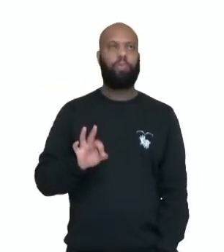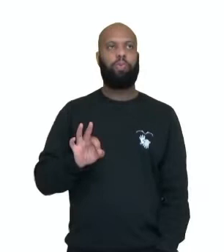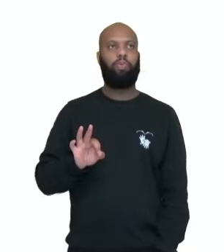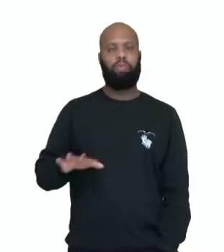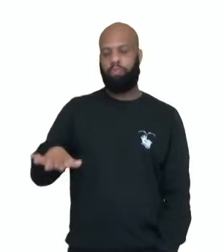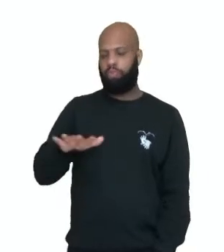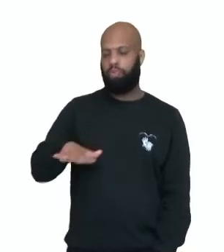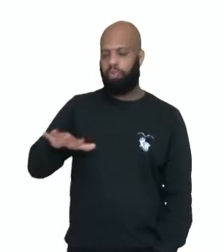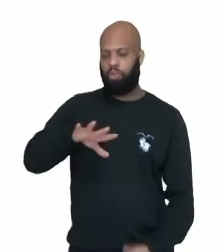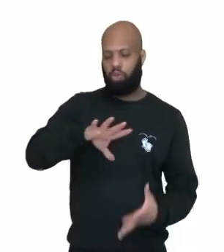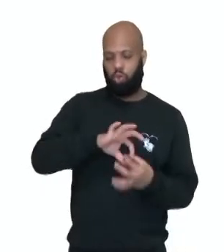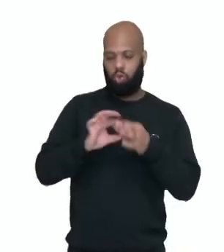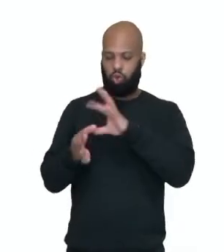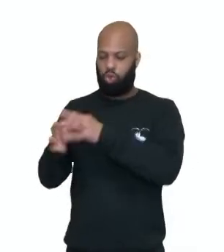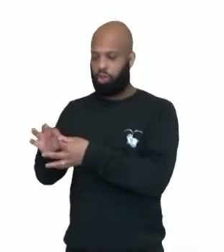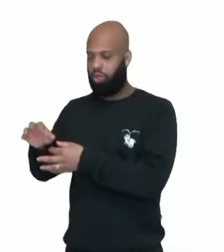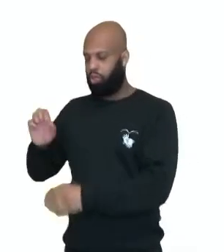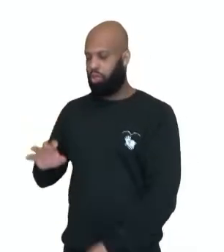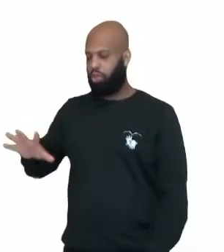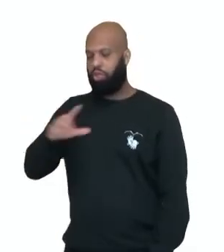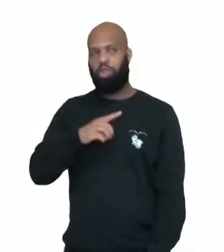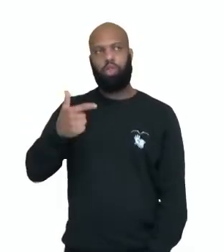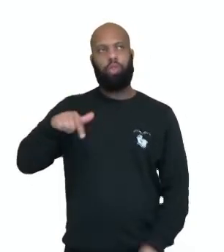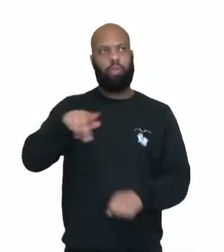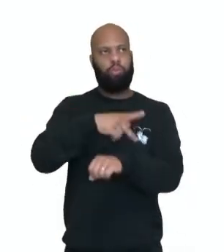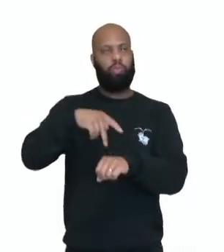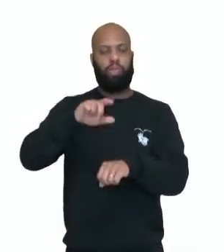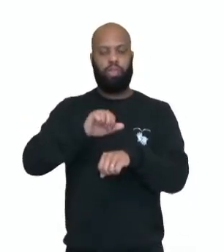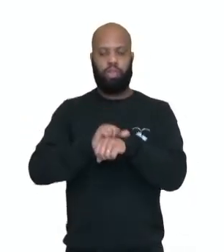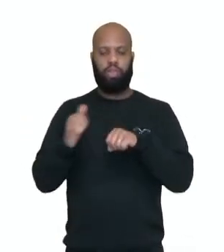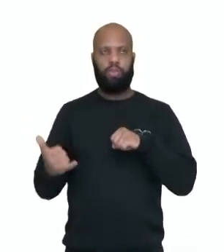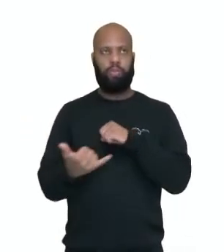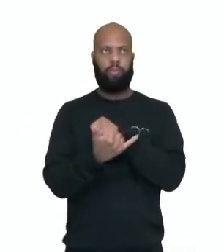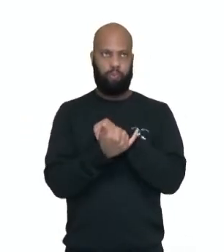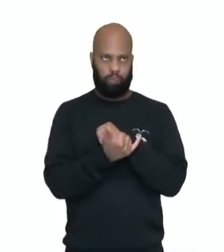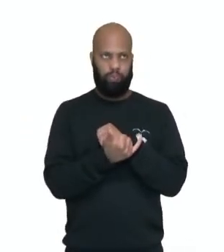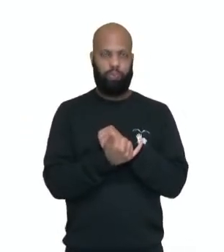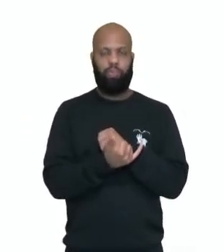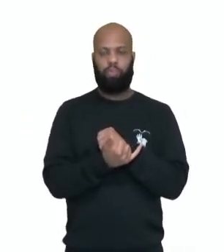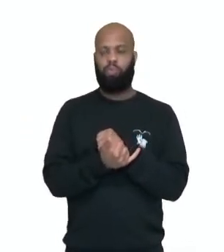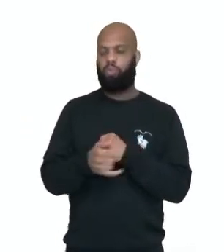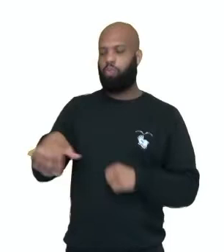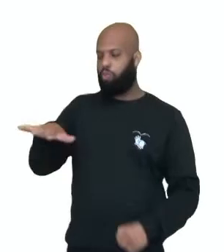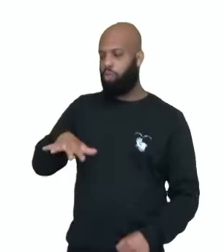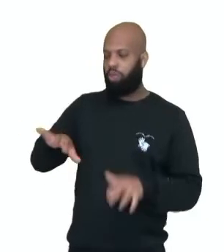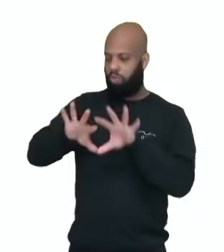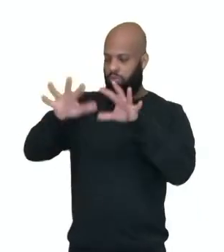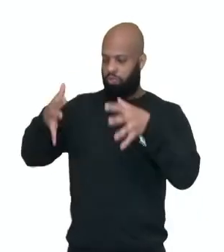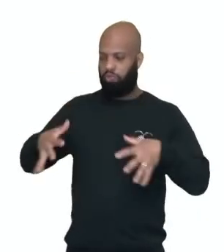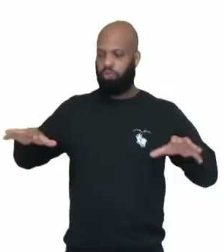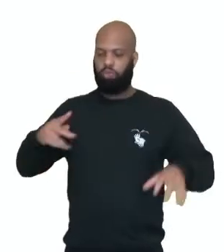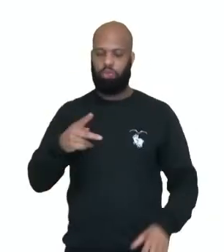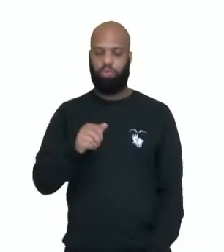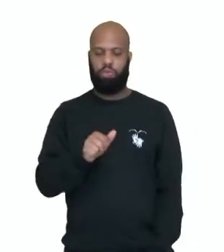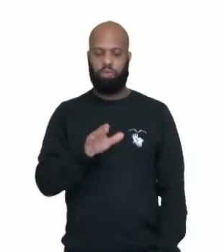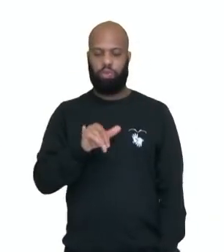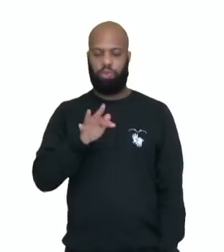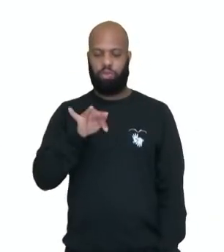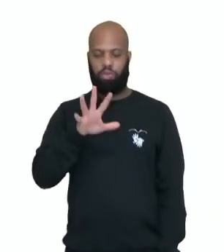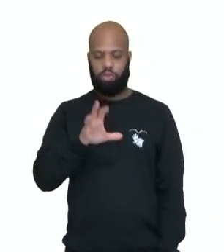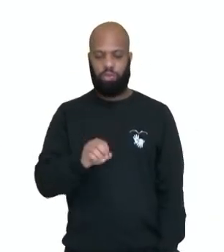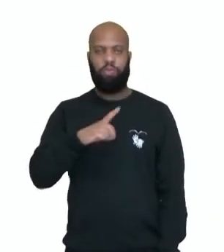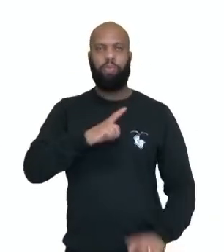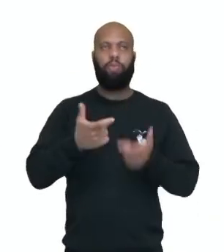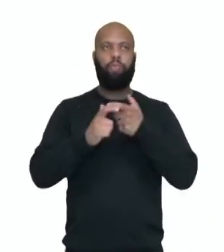porção continental e os outros países são formados por ilhas e atóis no Oceano Pacífico, sendo que a maioria deles ainda